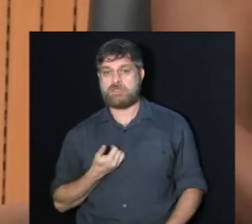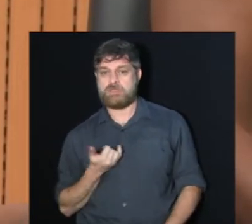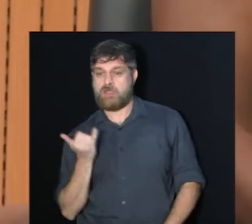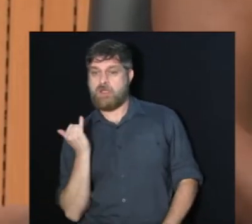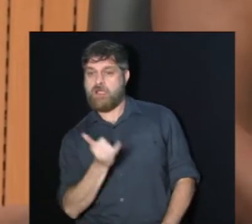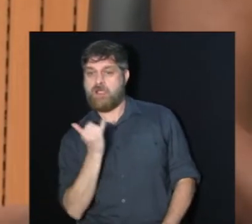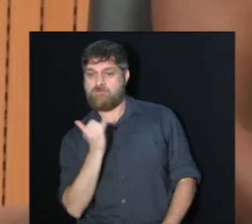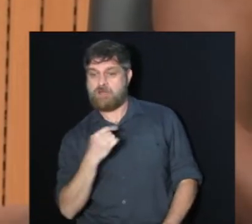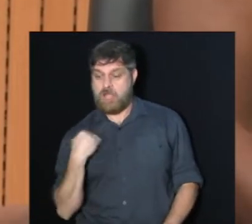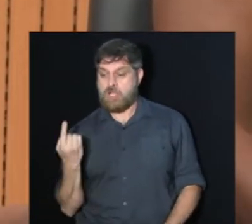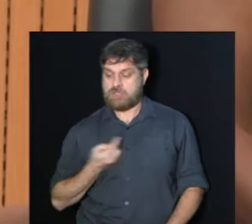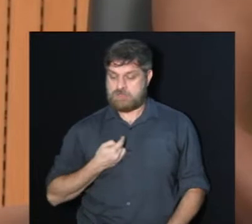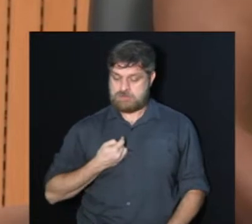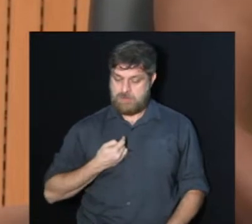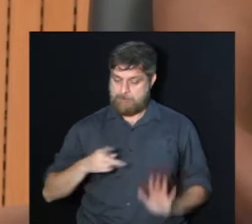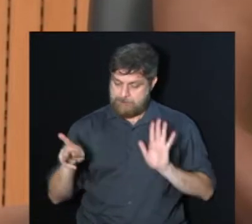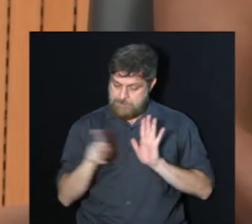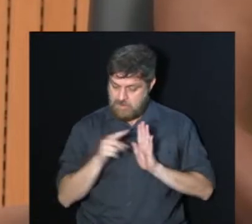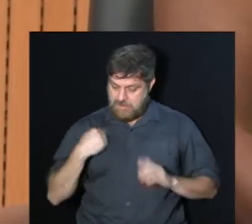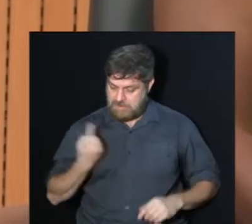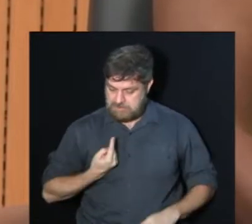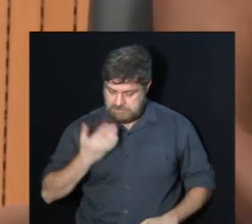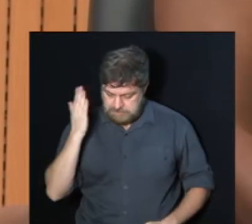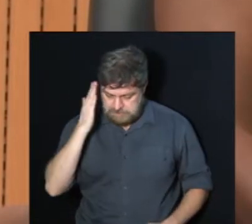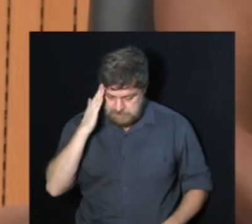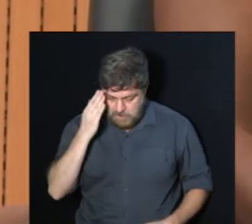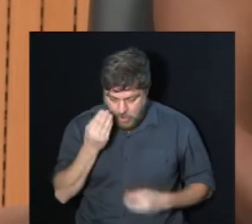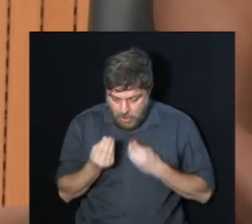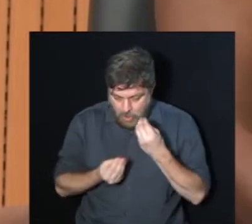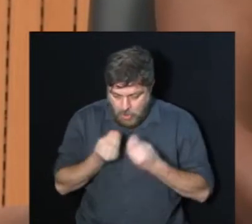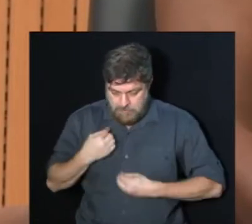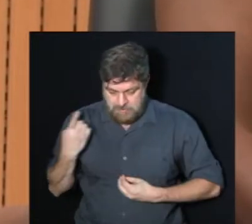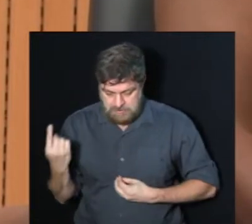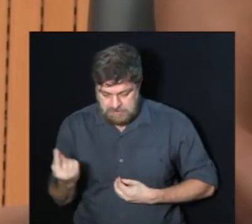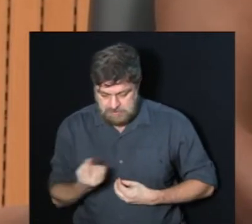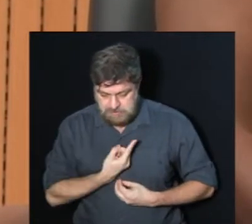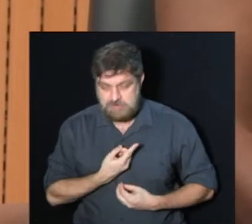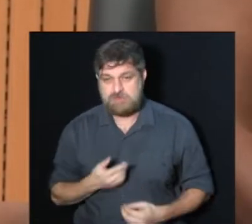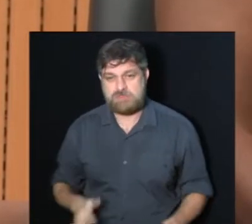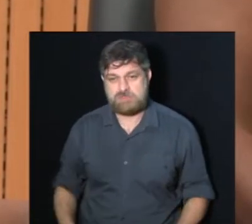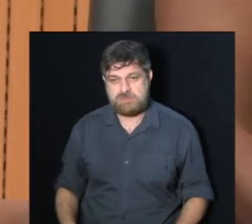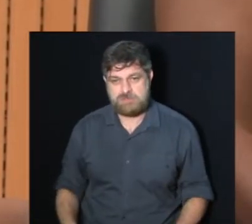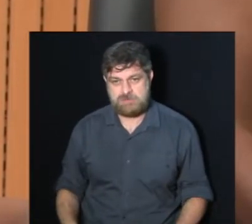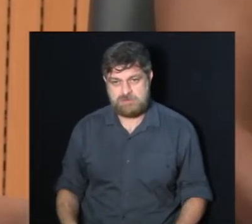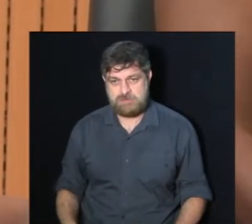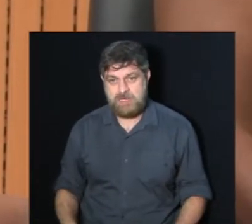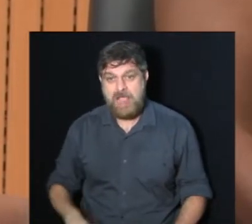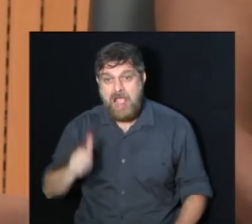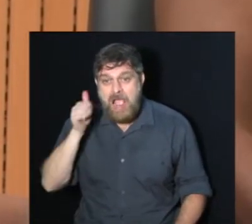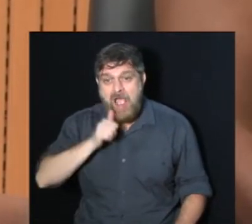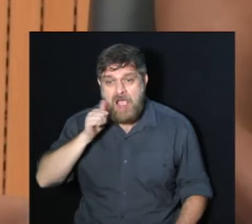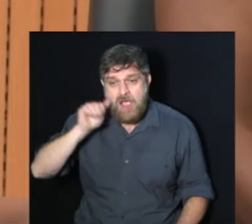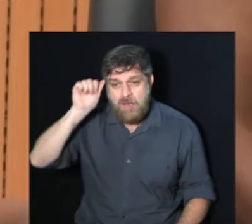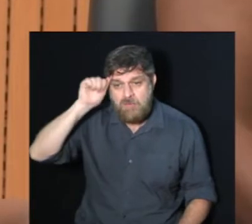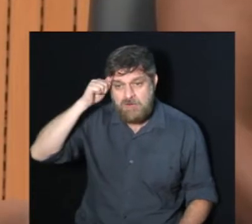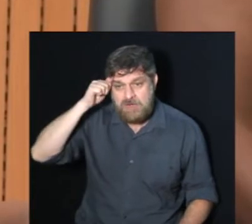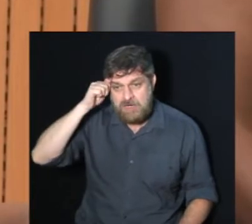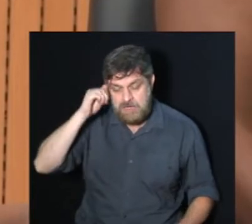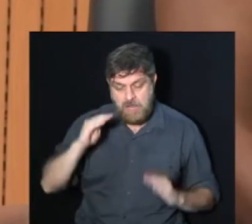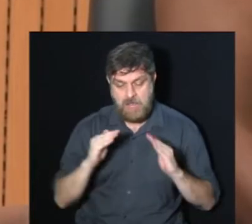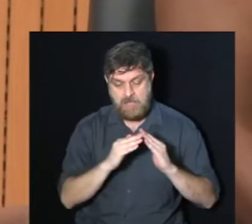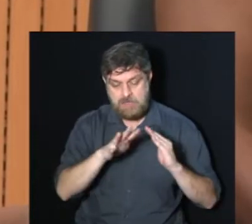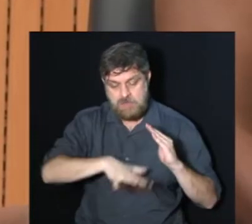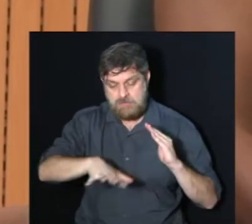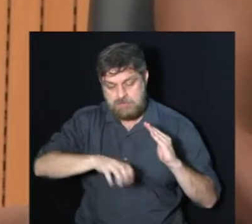nós não falamos para nós. Como é que nós tratamos as nossas mulheres negras dentro dos